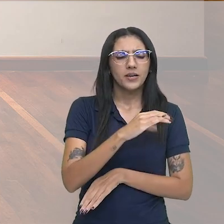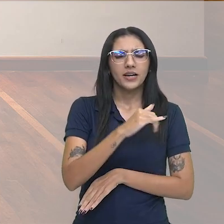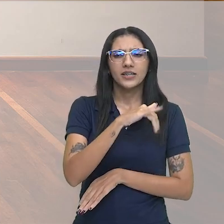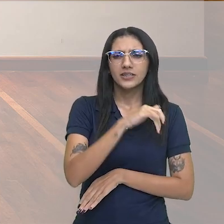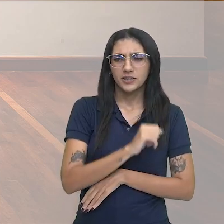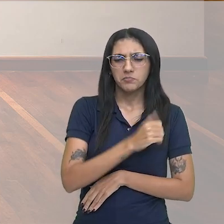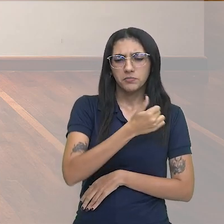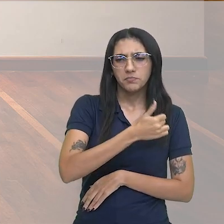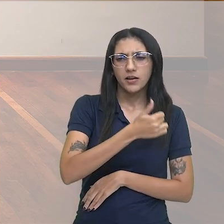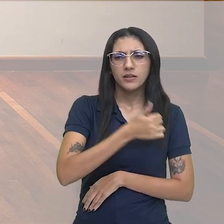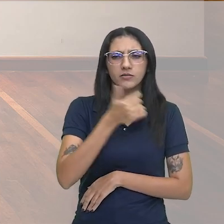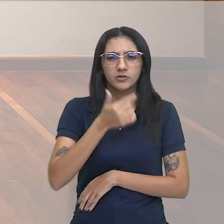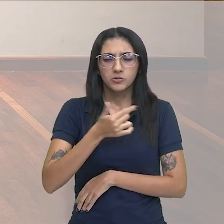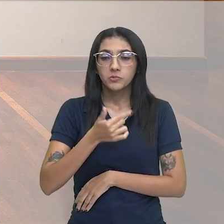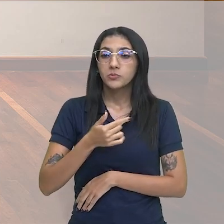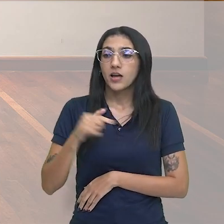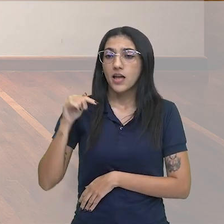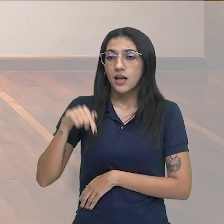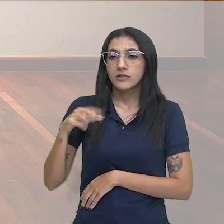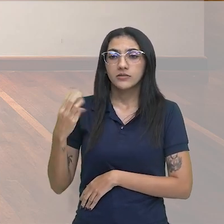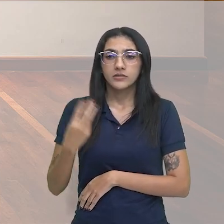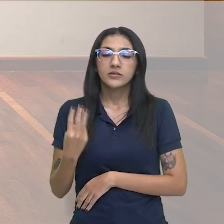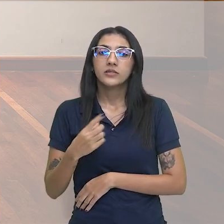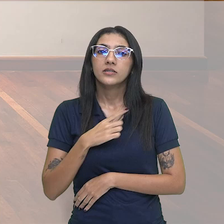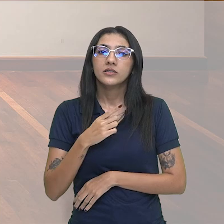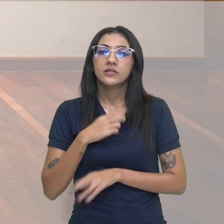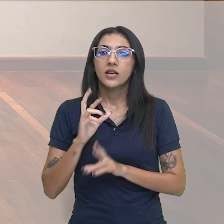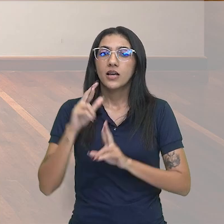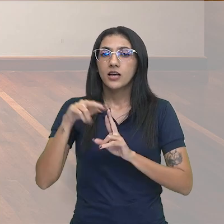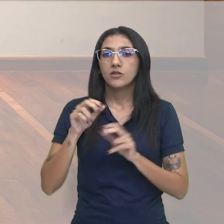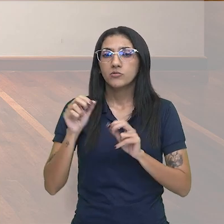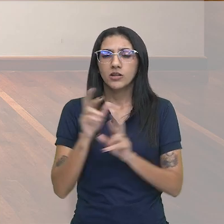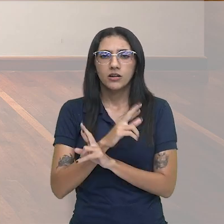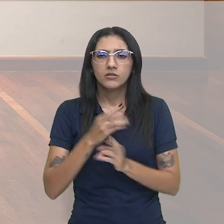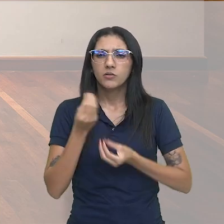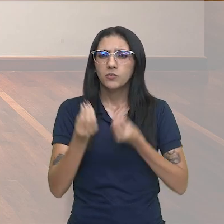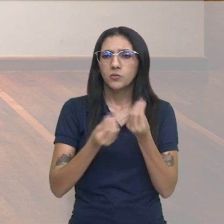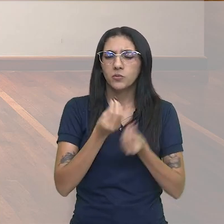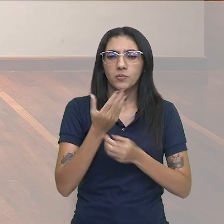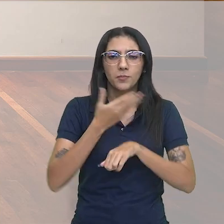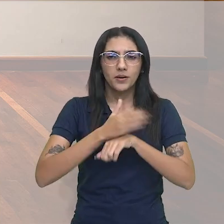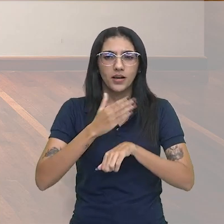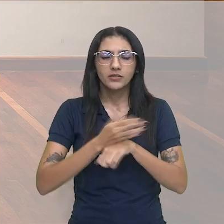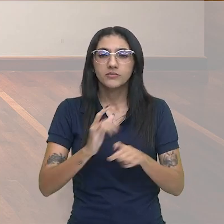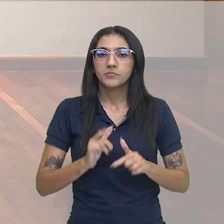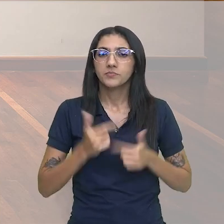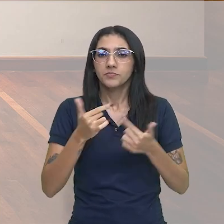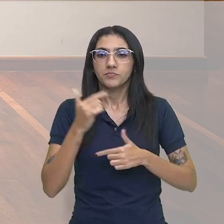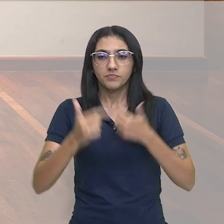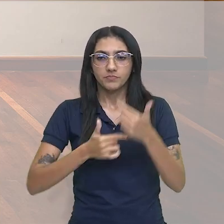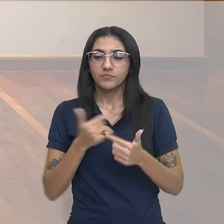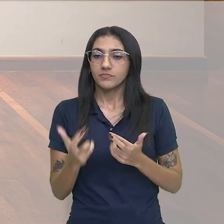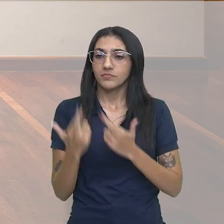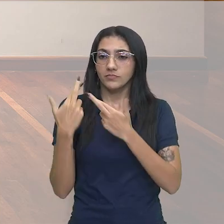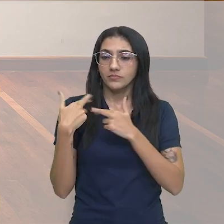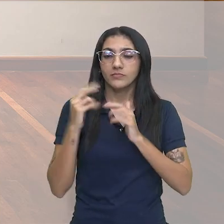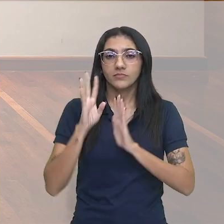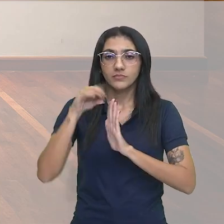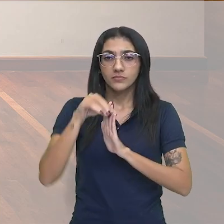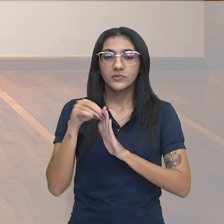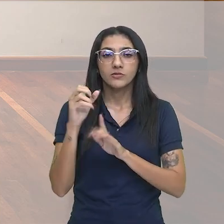né? Divisão social do trabalho refere-se à forma como as atividades produtivas e funções sociais